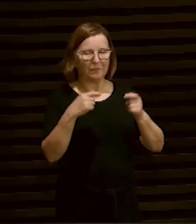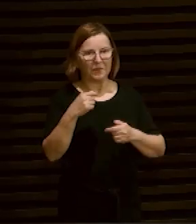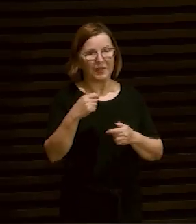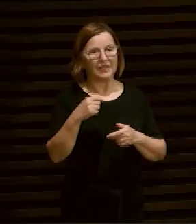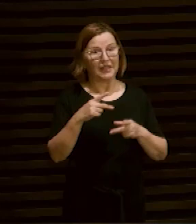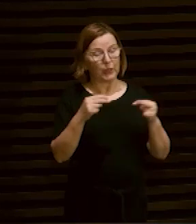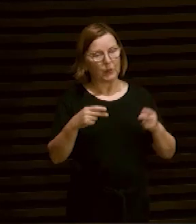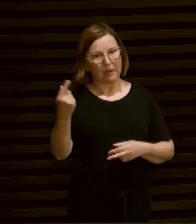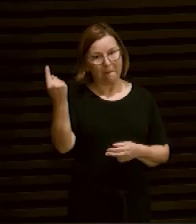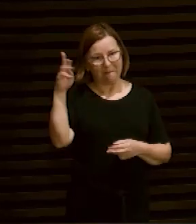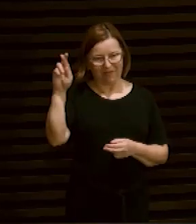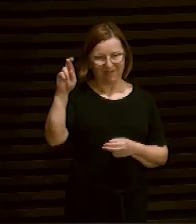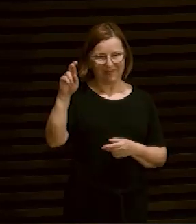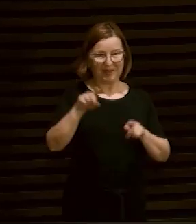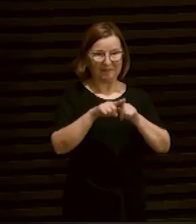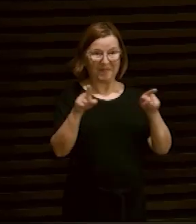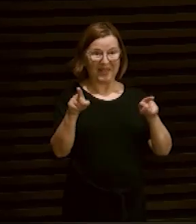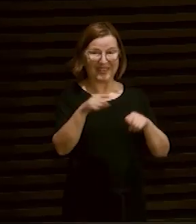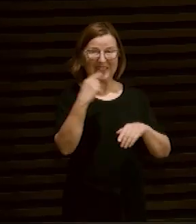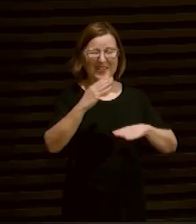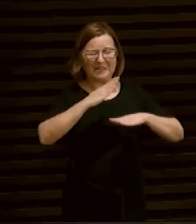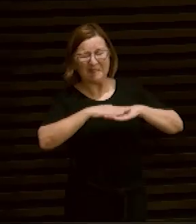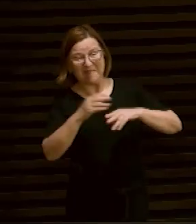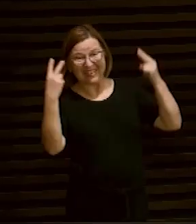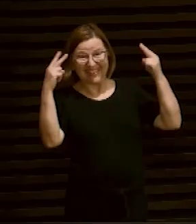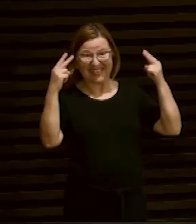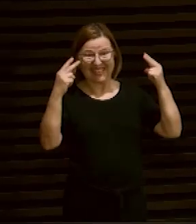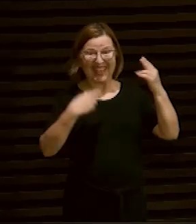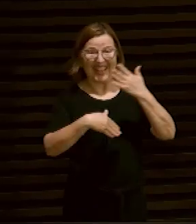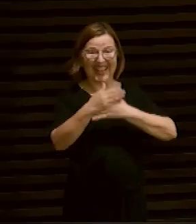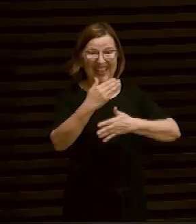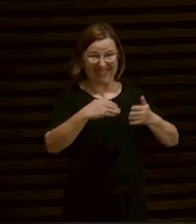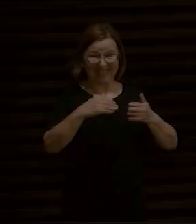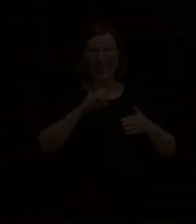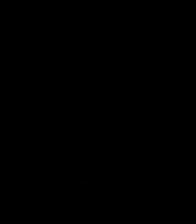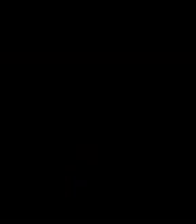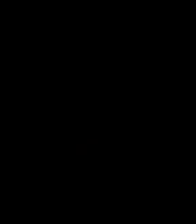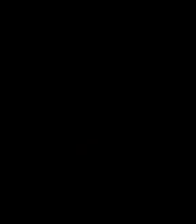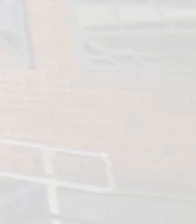Mas nós somos mais do que vencedores por meio daquele que nos amou.